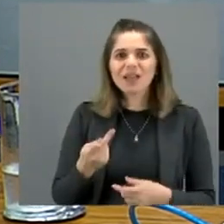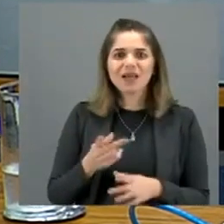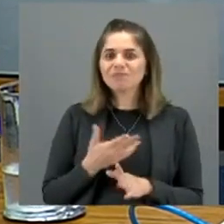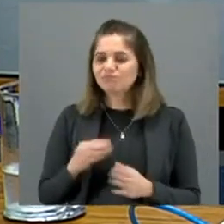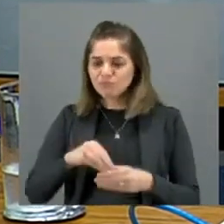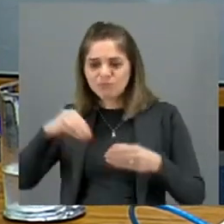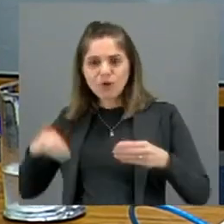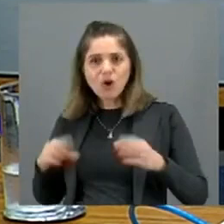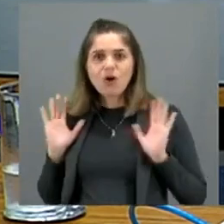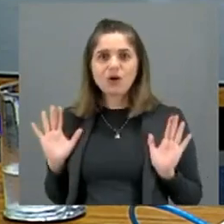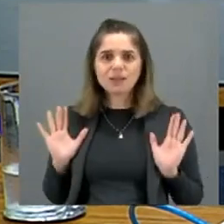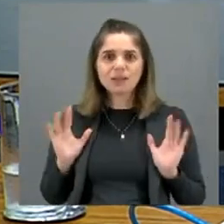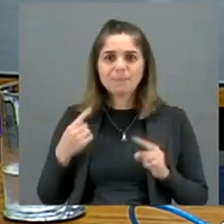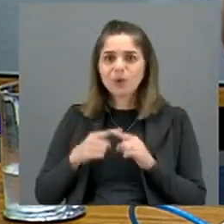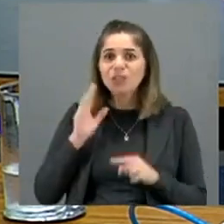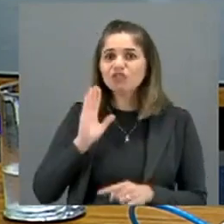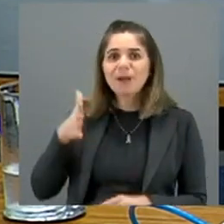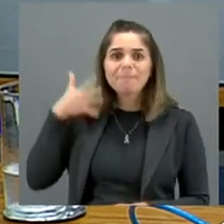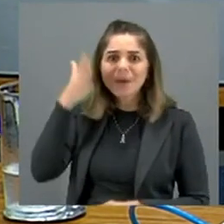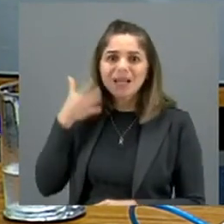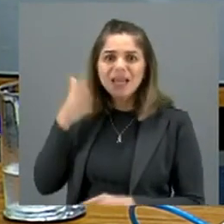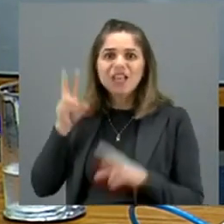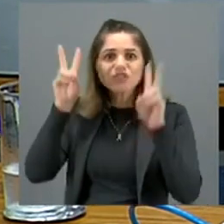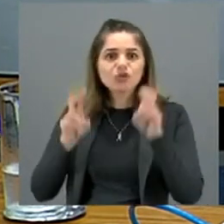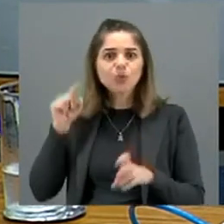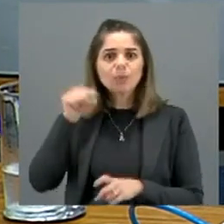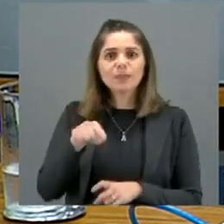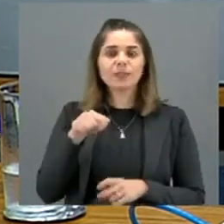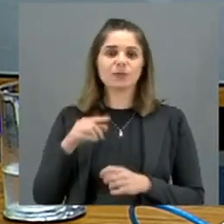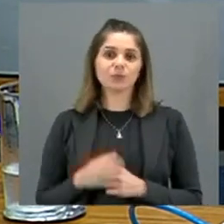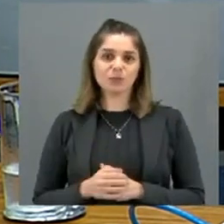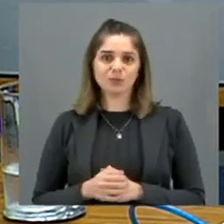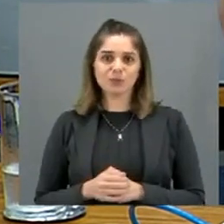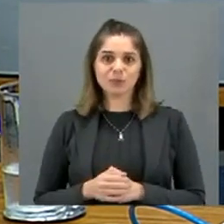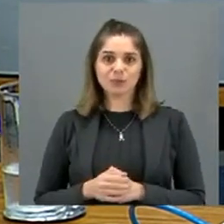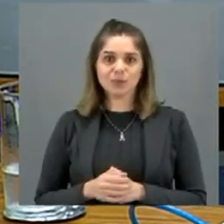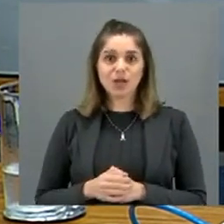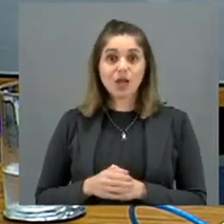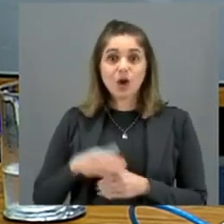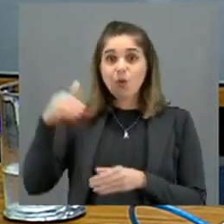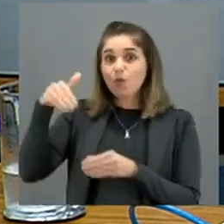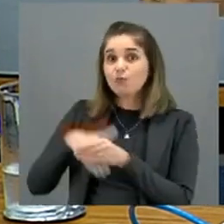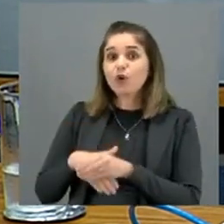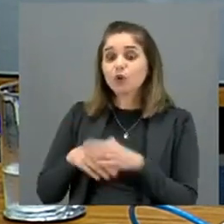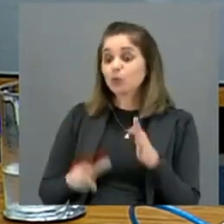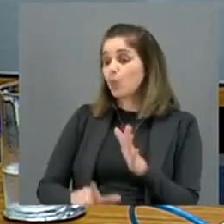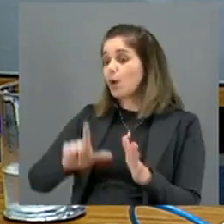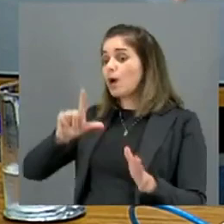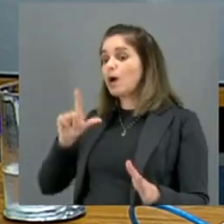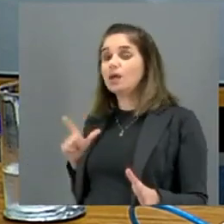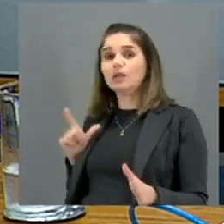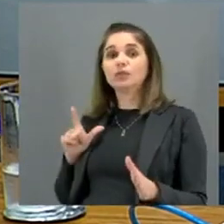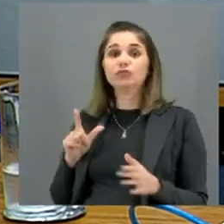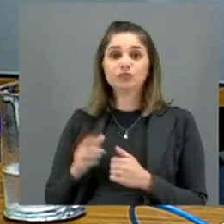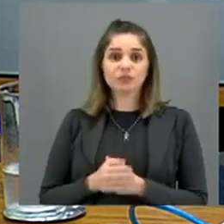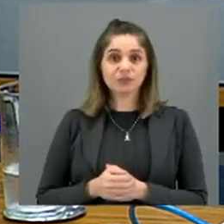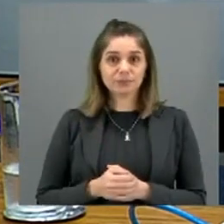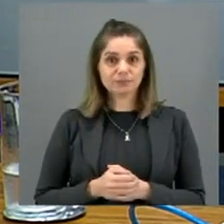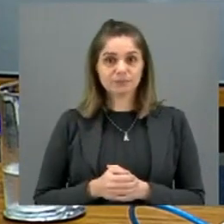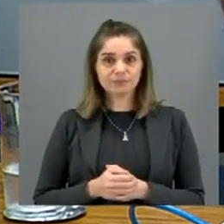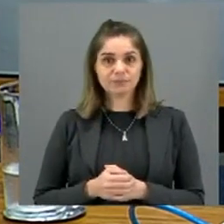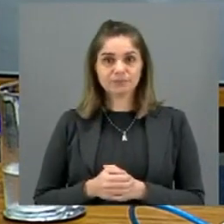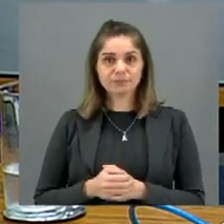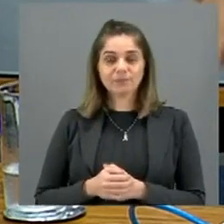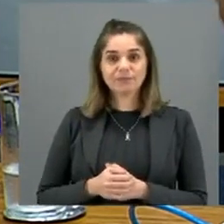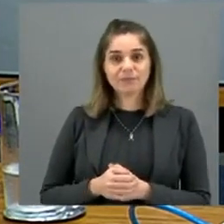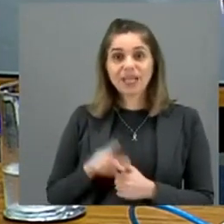fez palestra sobre isso. E o voto dele foi bem antes. Na justificativa do voto do ministro Barroso, ele diz: